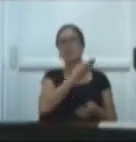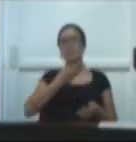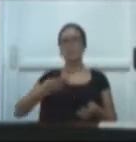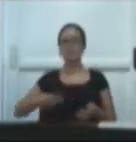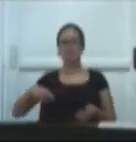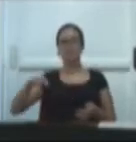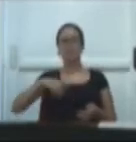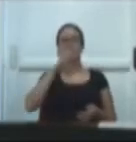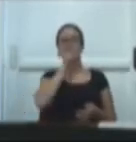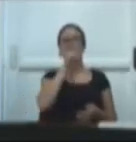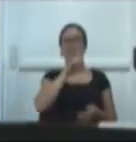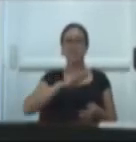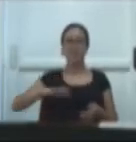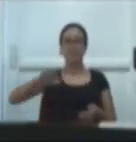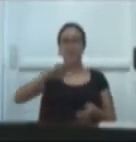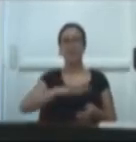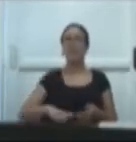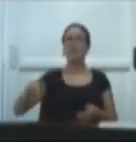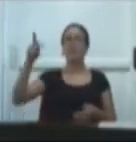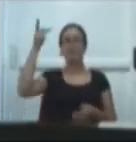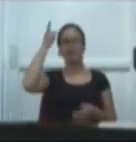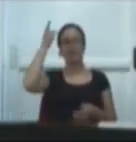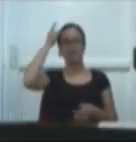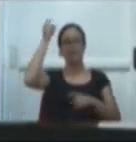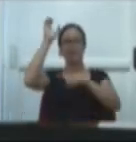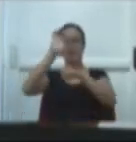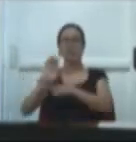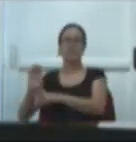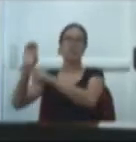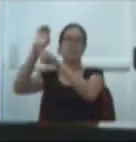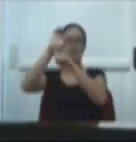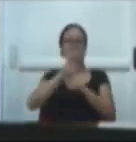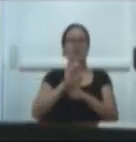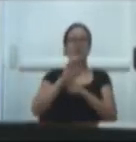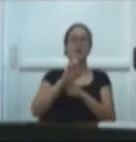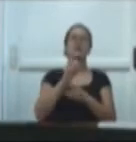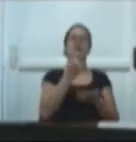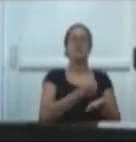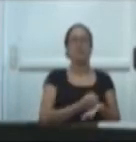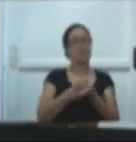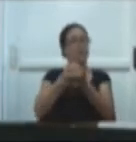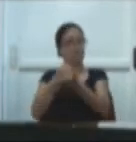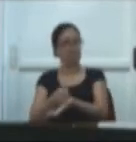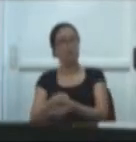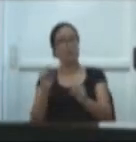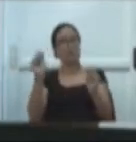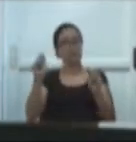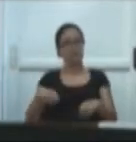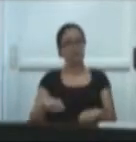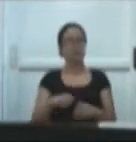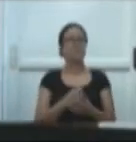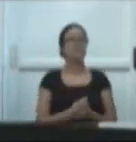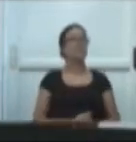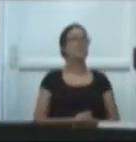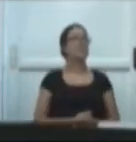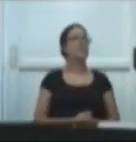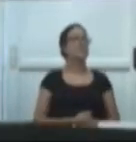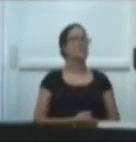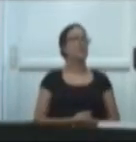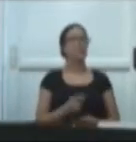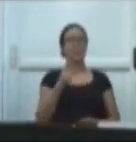Paulo, revisão geral da remuneração com base na variação do índice de preço ao consumidor, IPCA,